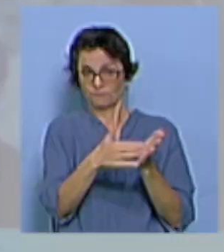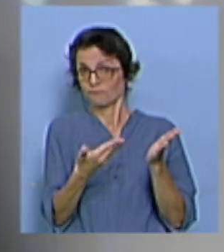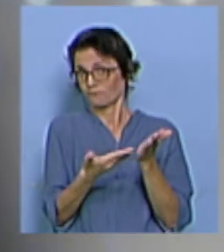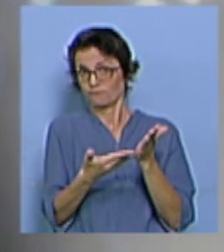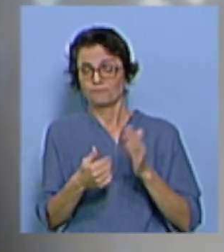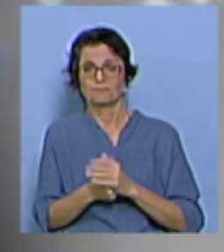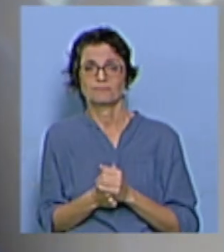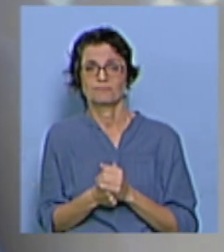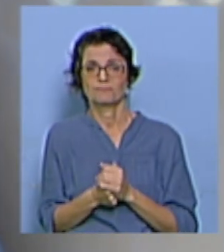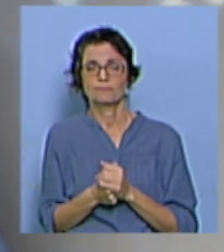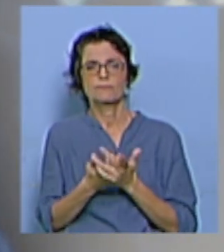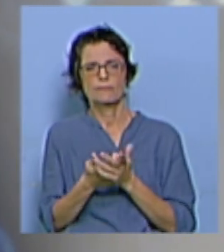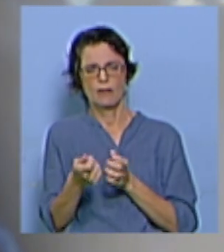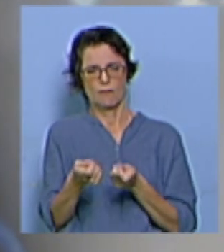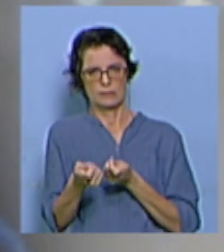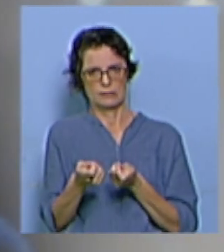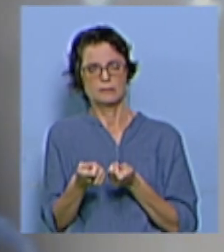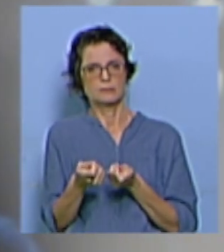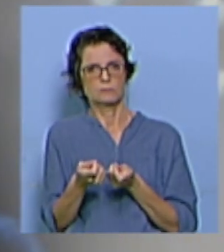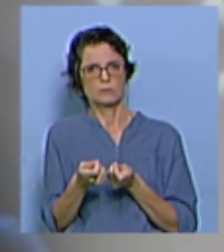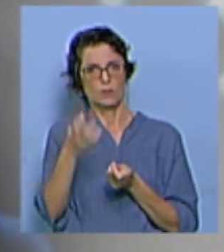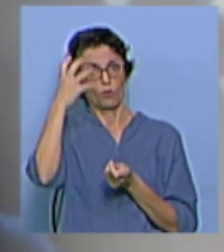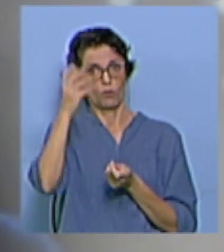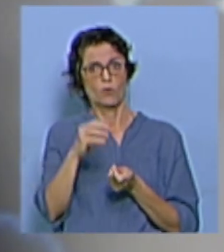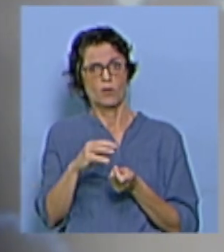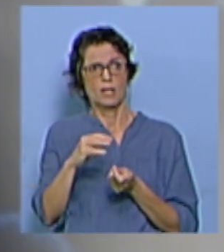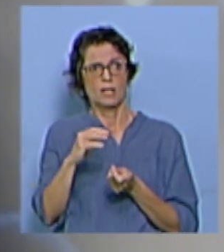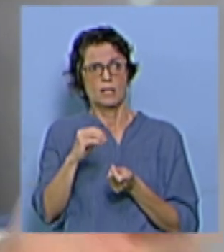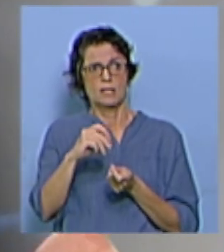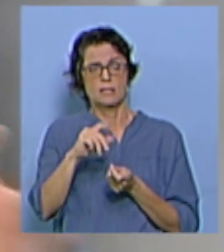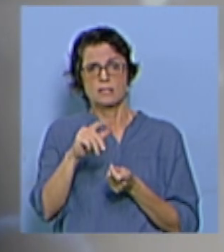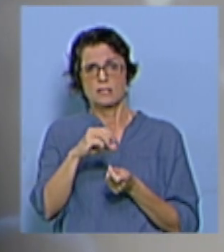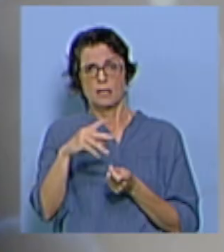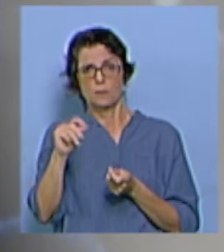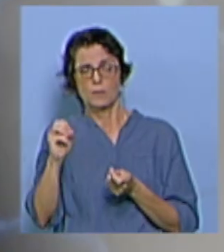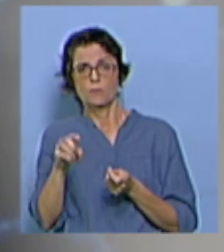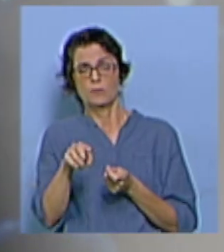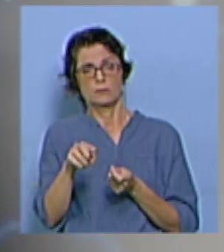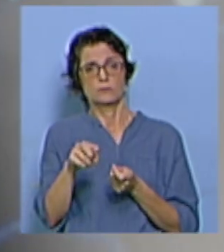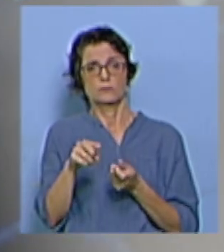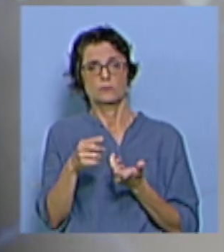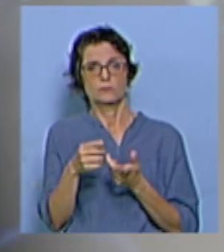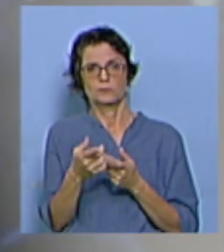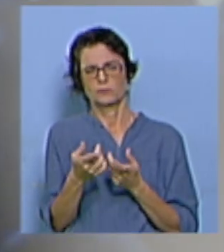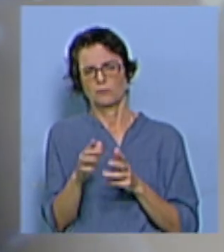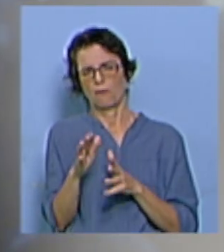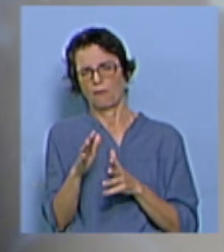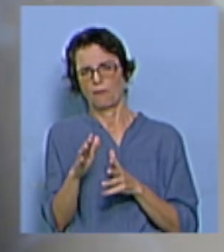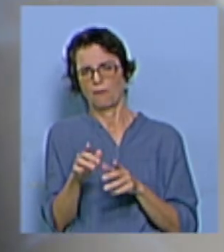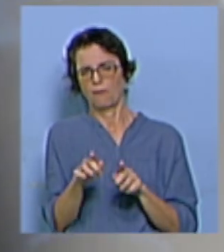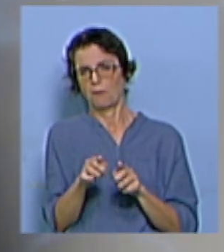uma estratégia esta de Salomão, se calhar não muito próxima do que são programas políticos da